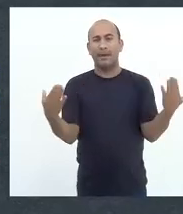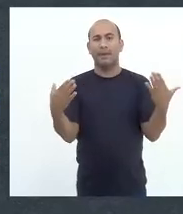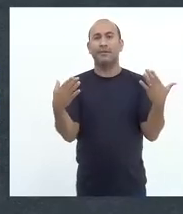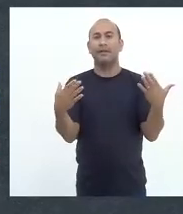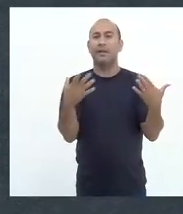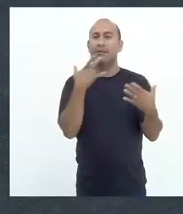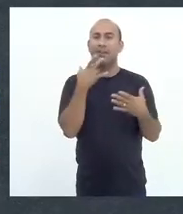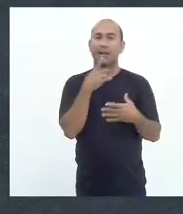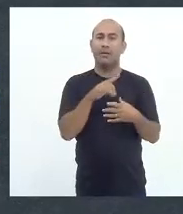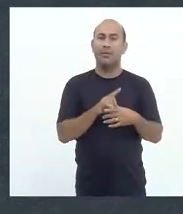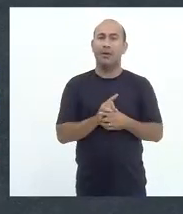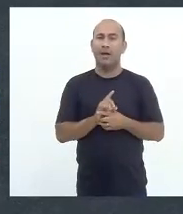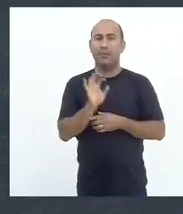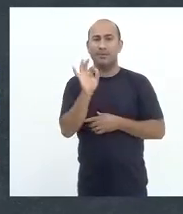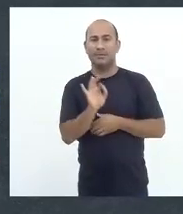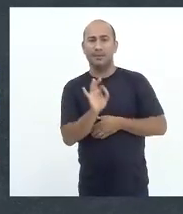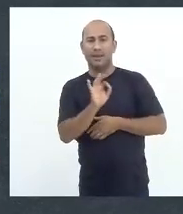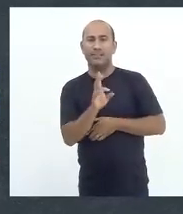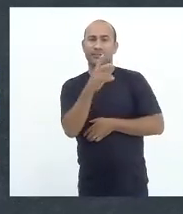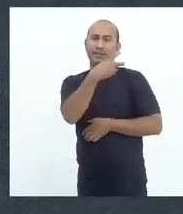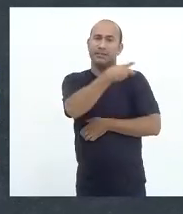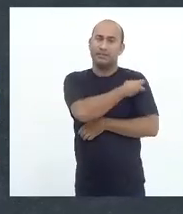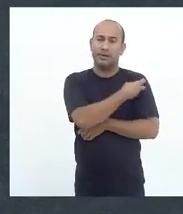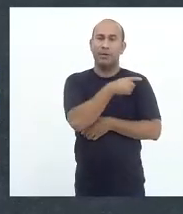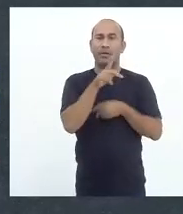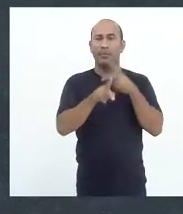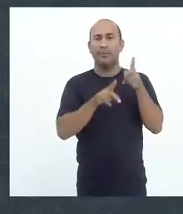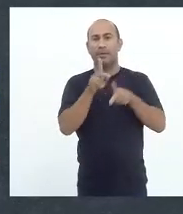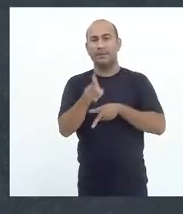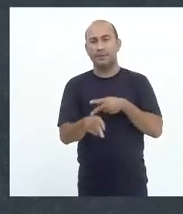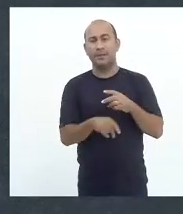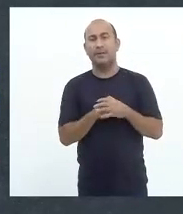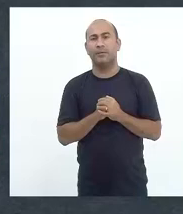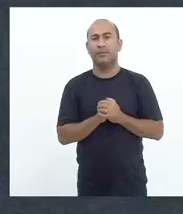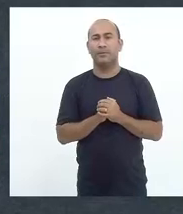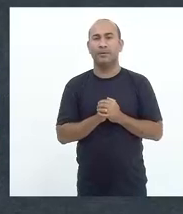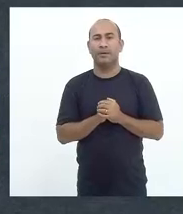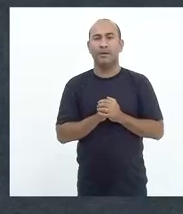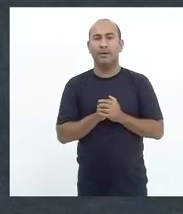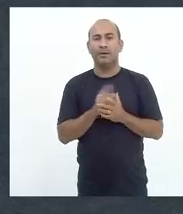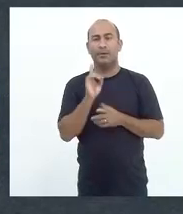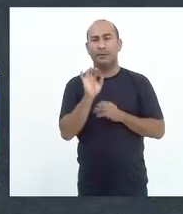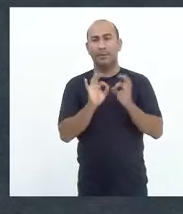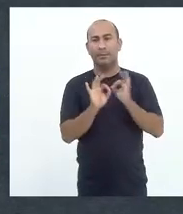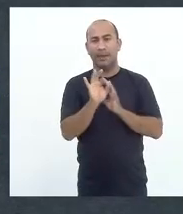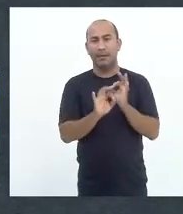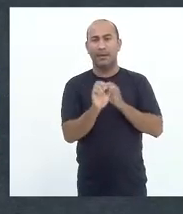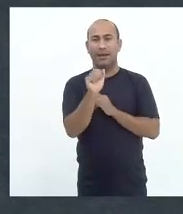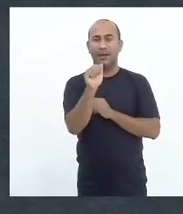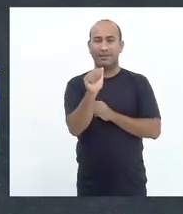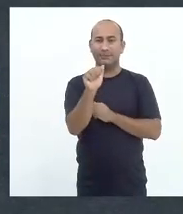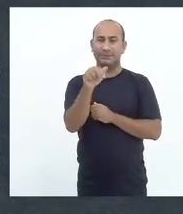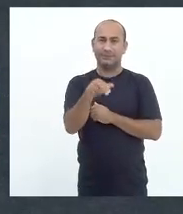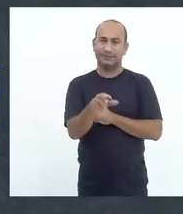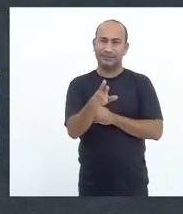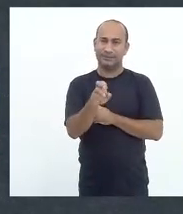da população, pelo menos coloca alguns parâmetros. E o projeto do André é um projeto mais aberto.